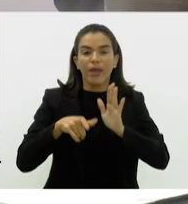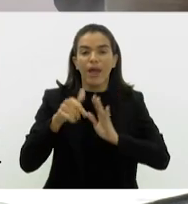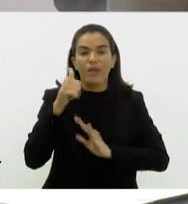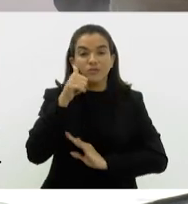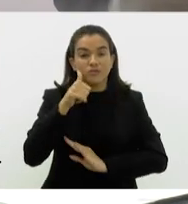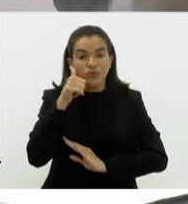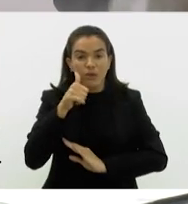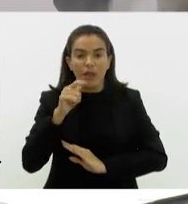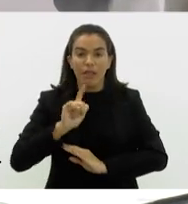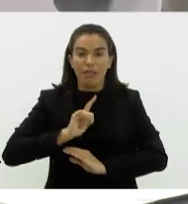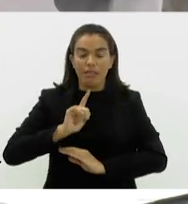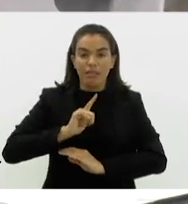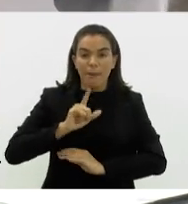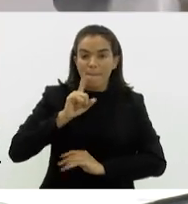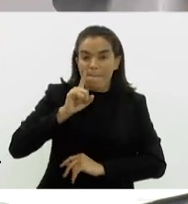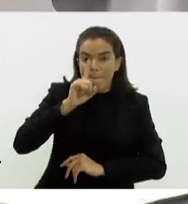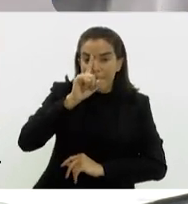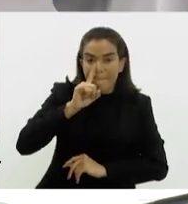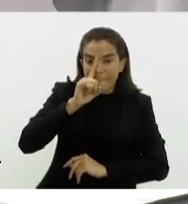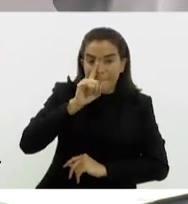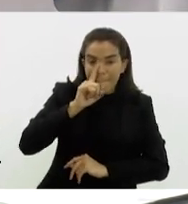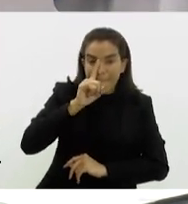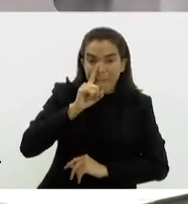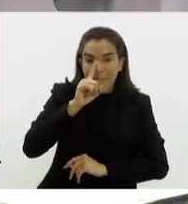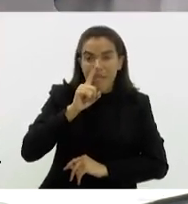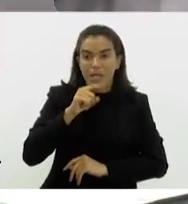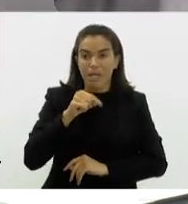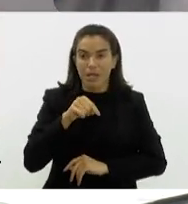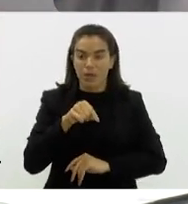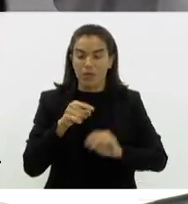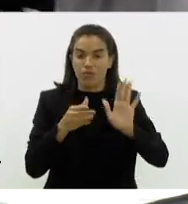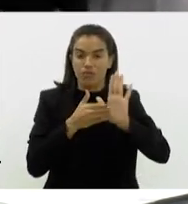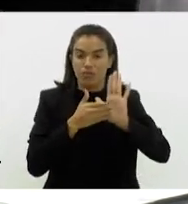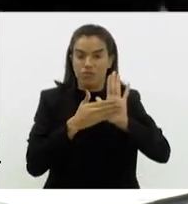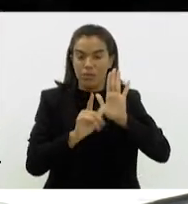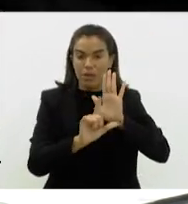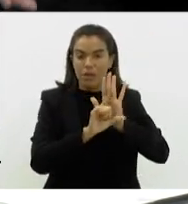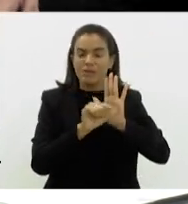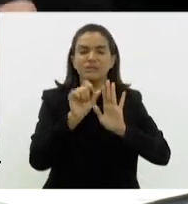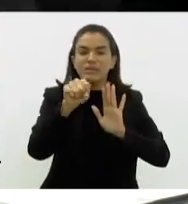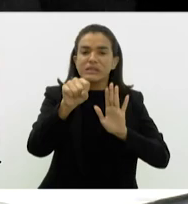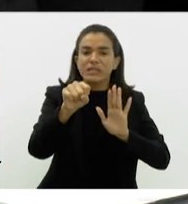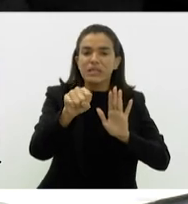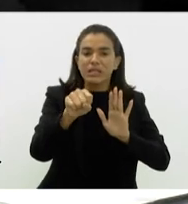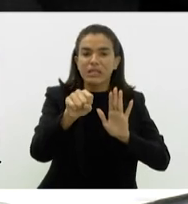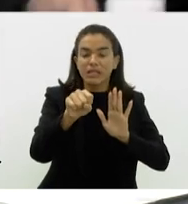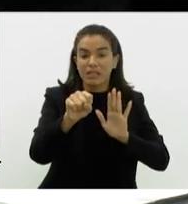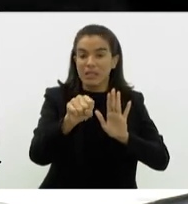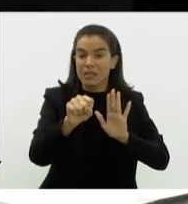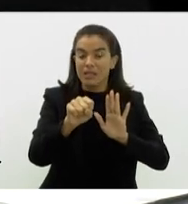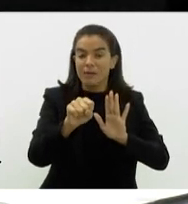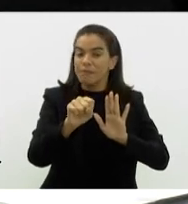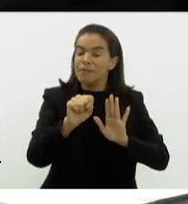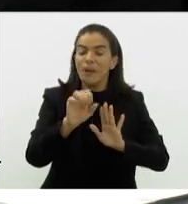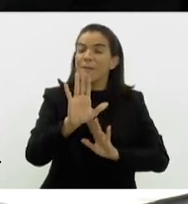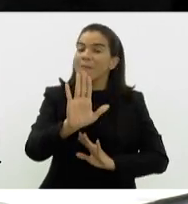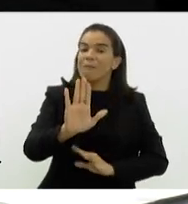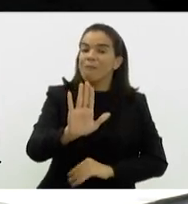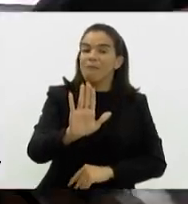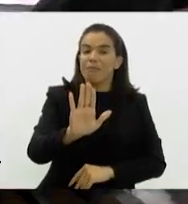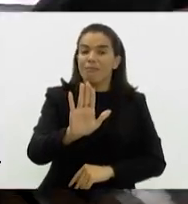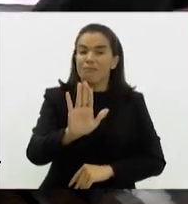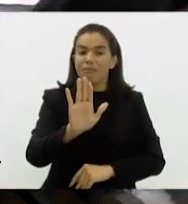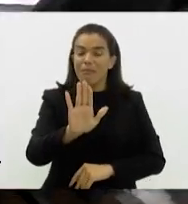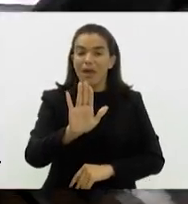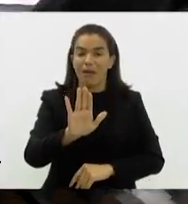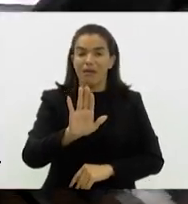que estaria sujeita ao que ele está dispondo aqui na legislação. Sim, querido. Presidente. Só para informar. Mas isso não